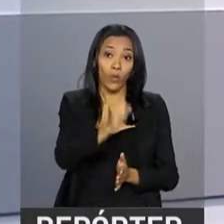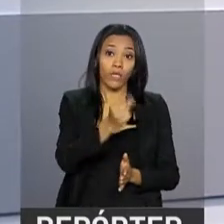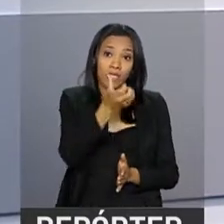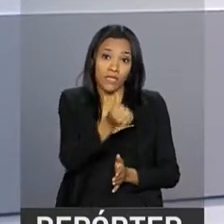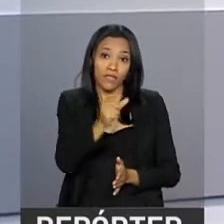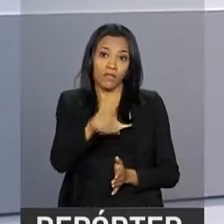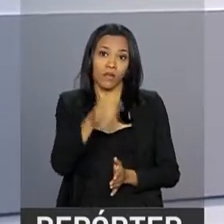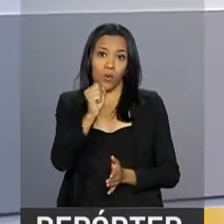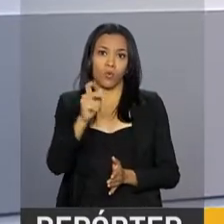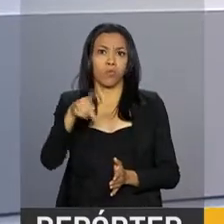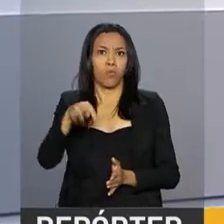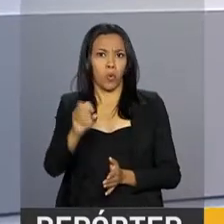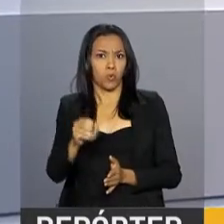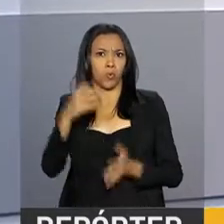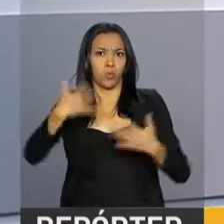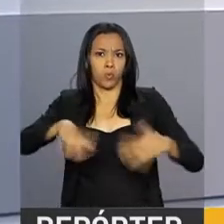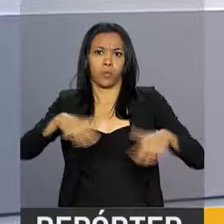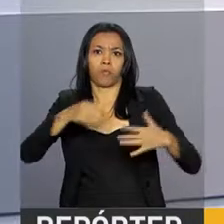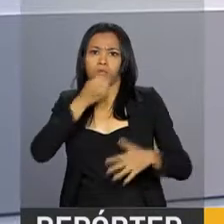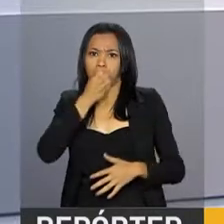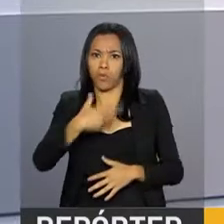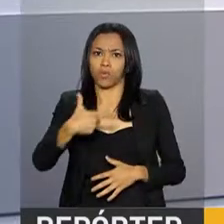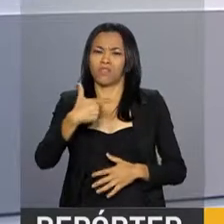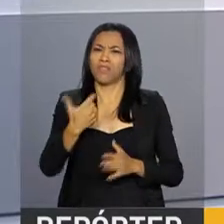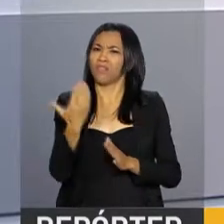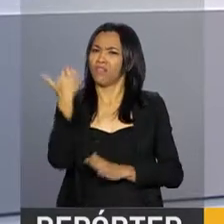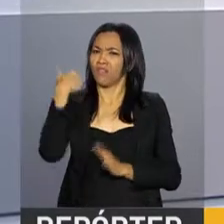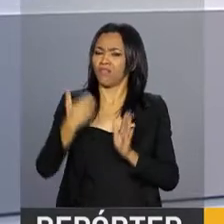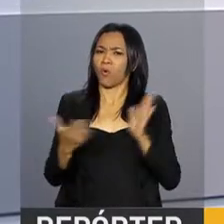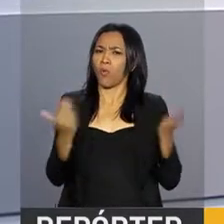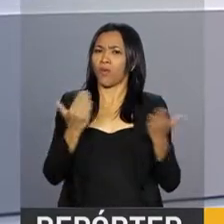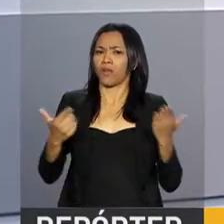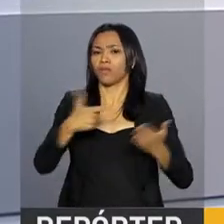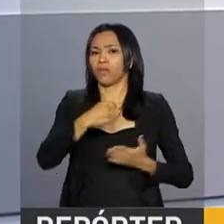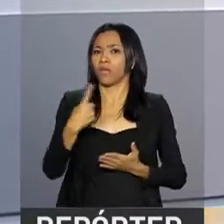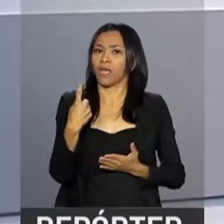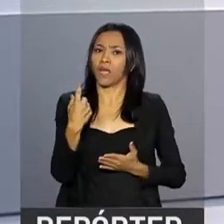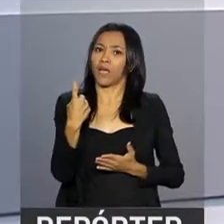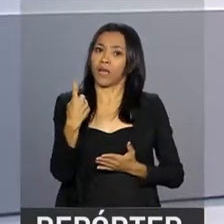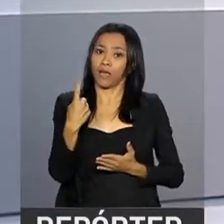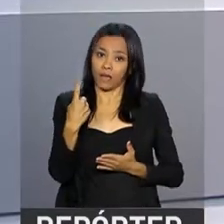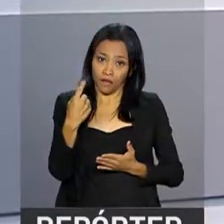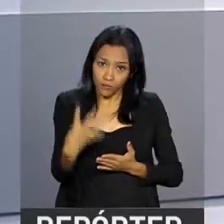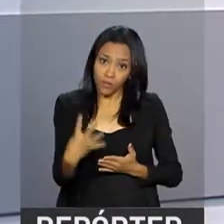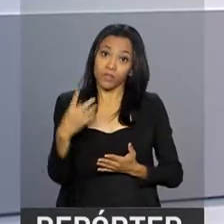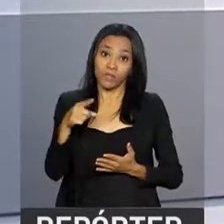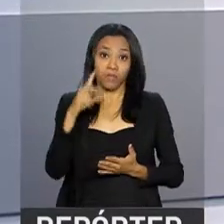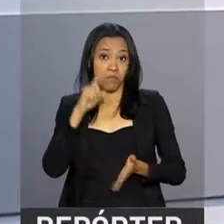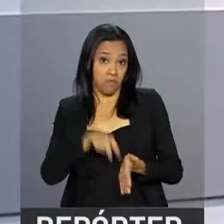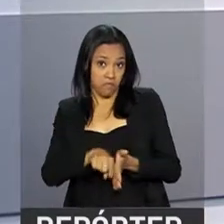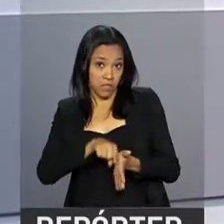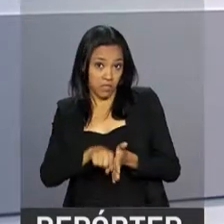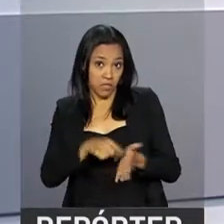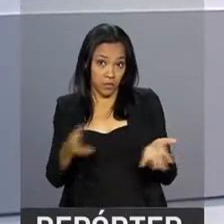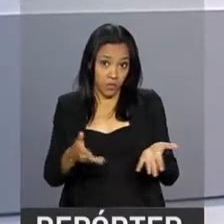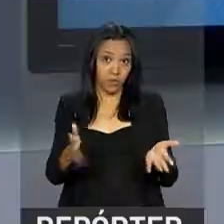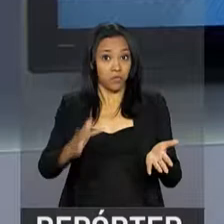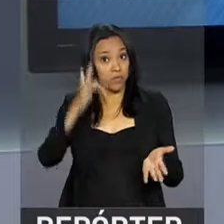de 2014. Em novembro, os consumidores avaliaram melhor tanto a situação atual quanto as perspectivas